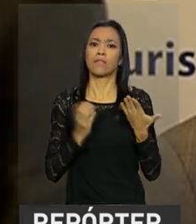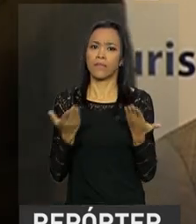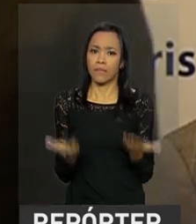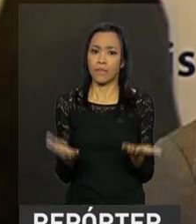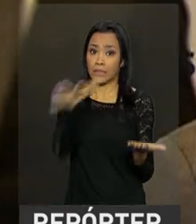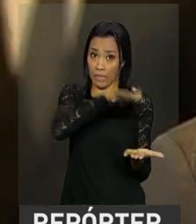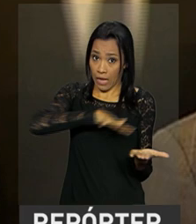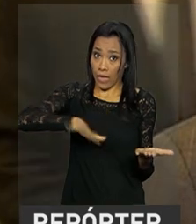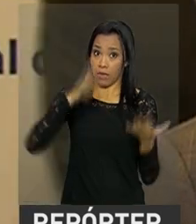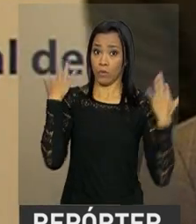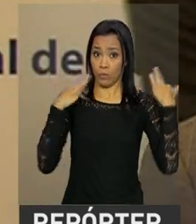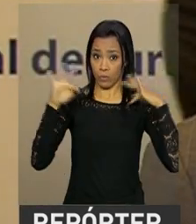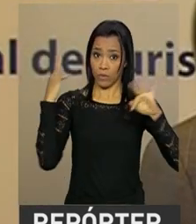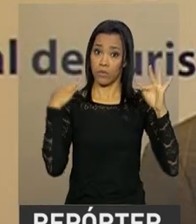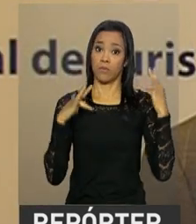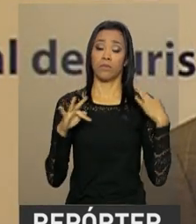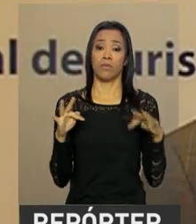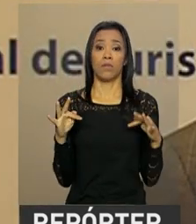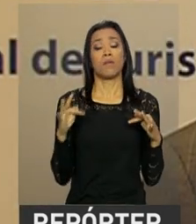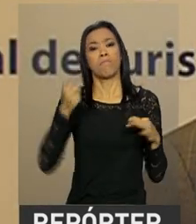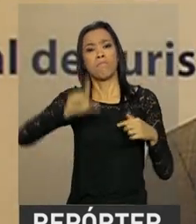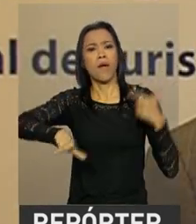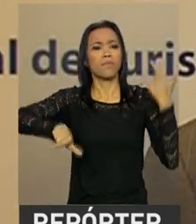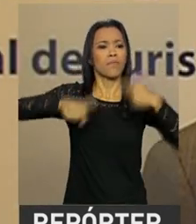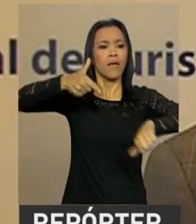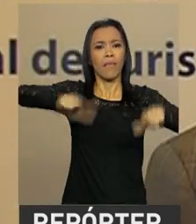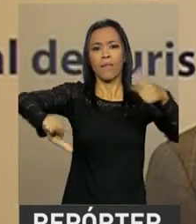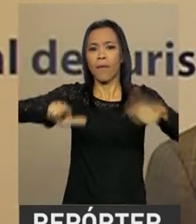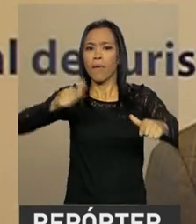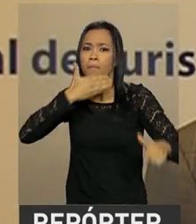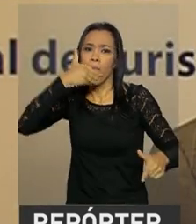da área turística, para que mais e mais